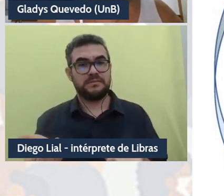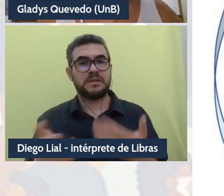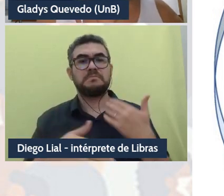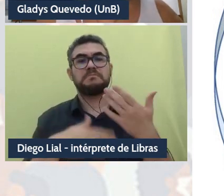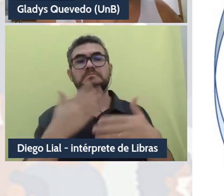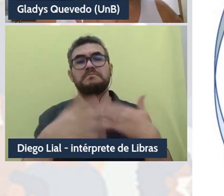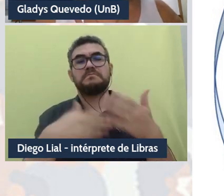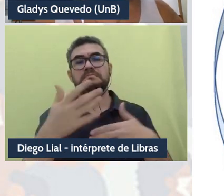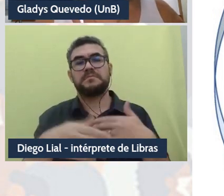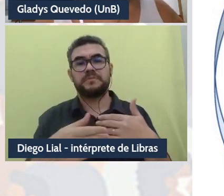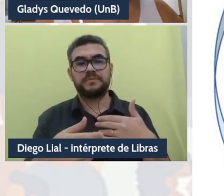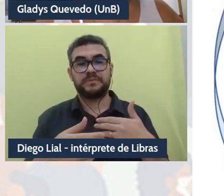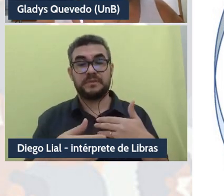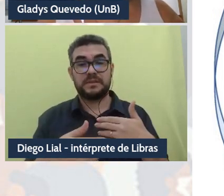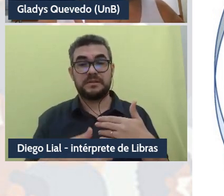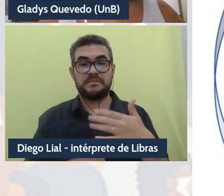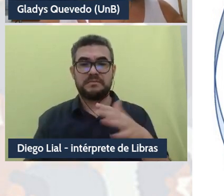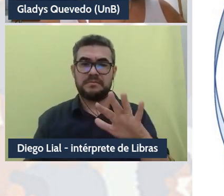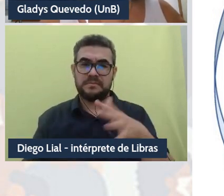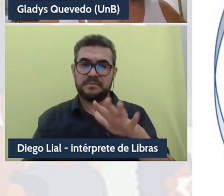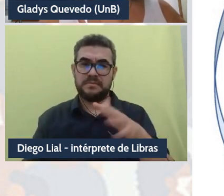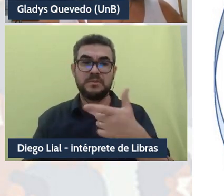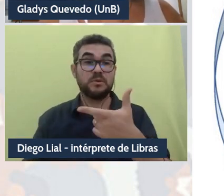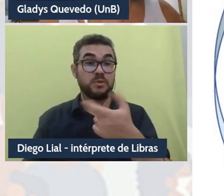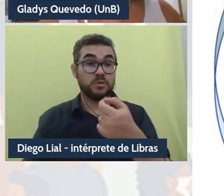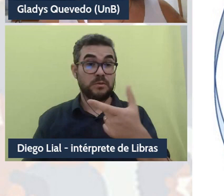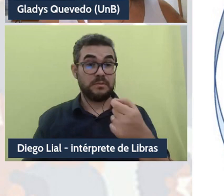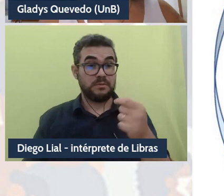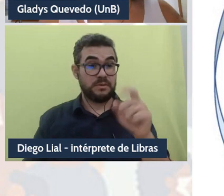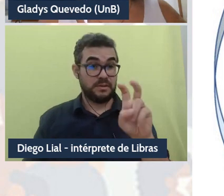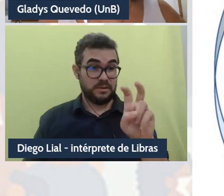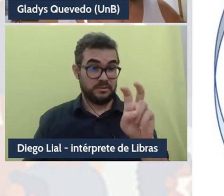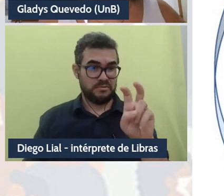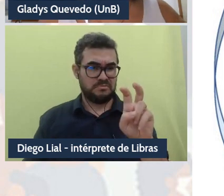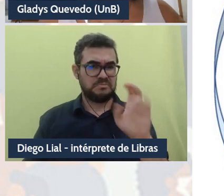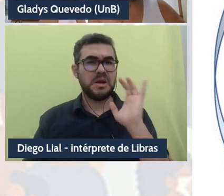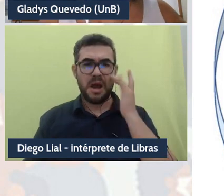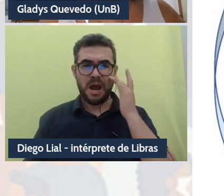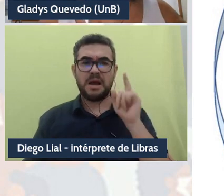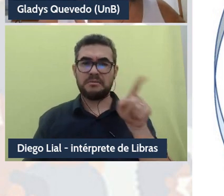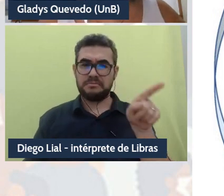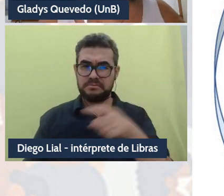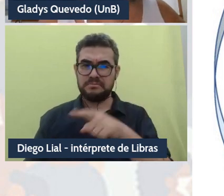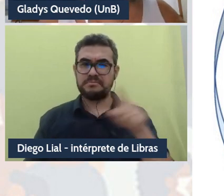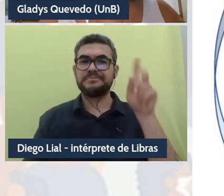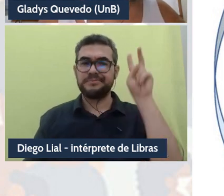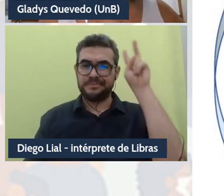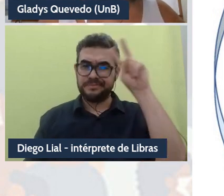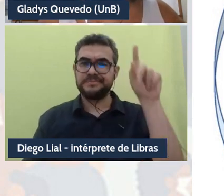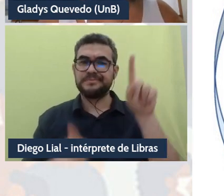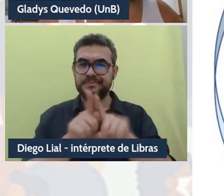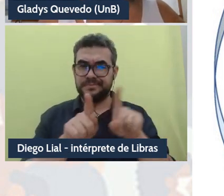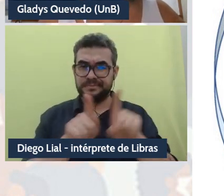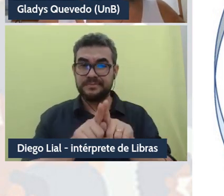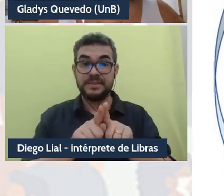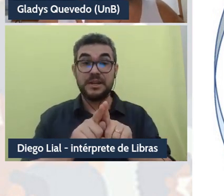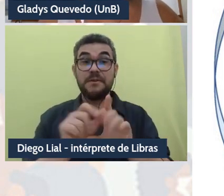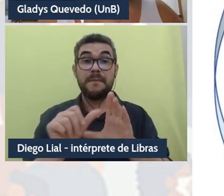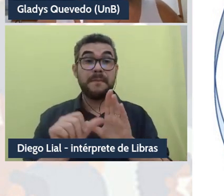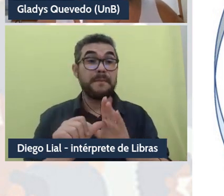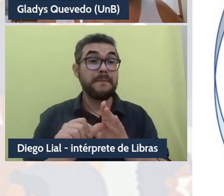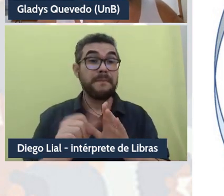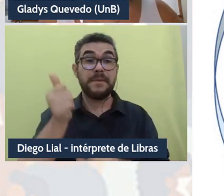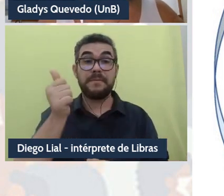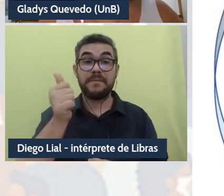2005, vocês talvez se lembrem também, pela primeira vez o Enem passou a ser, foi usado no